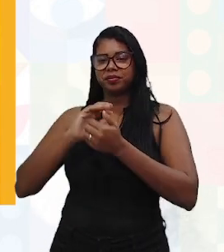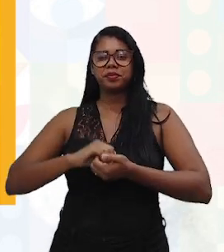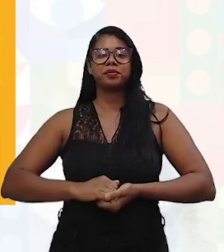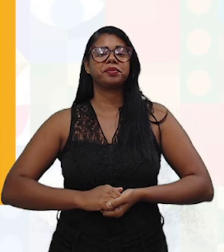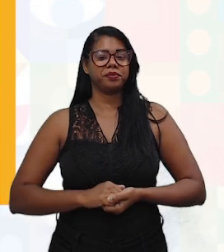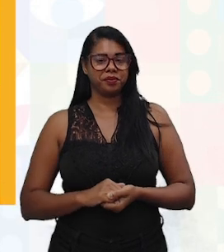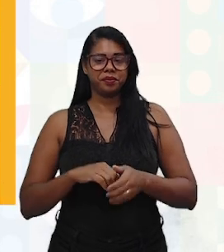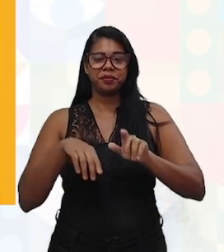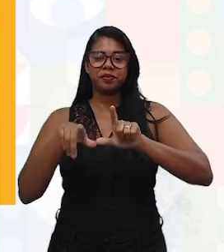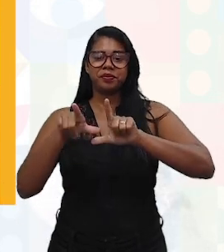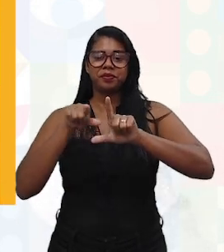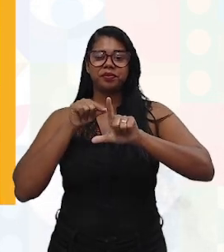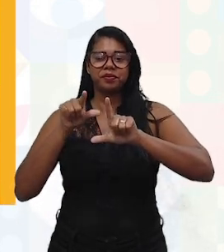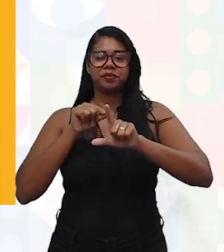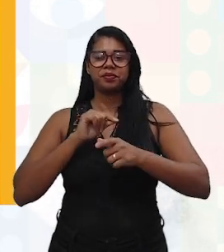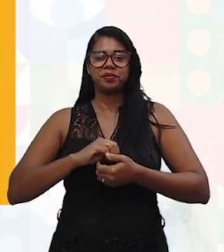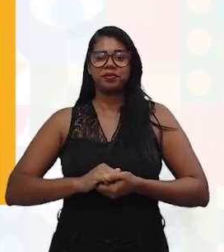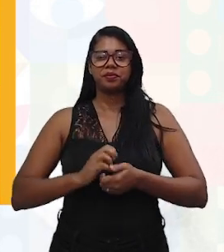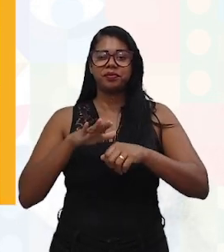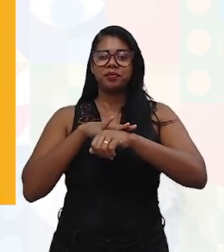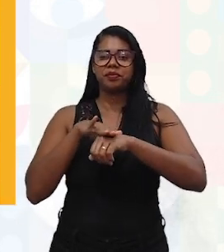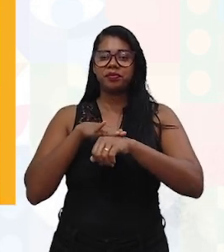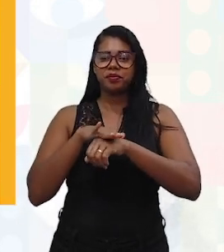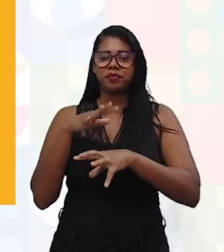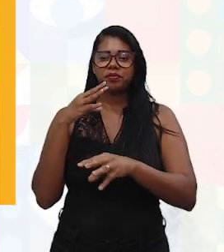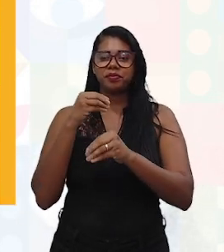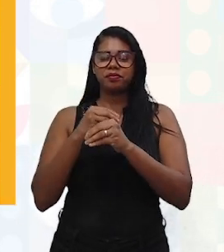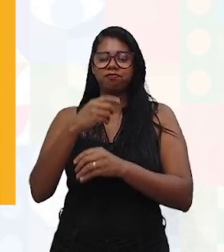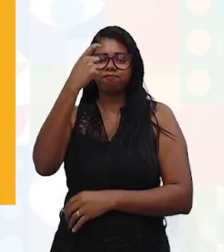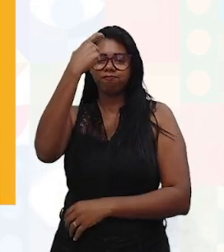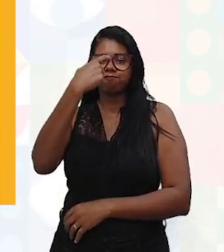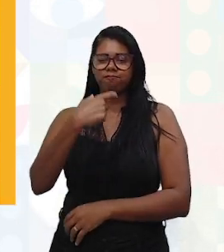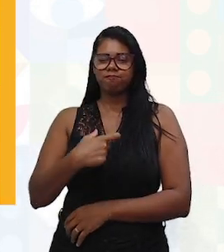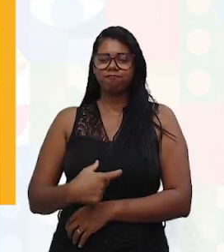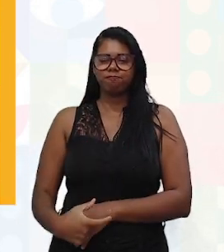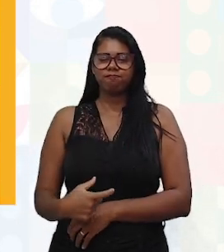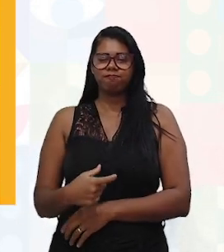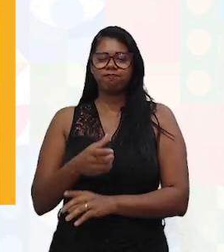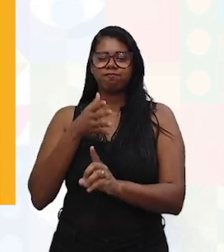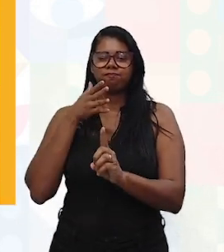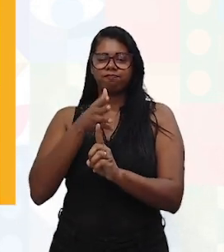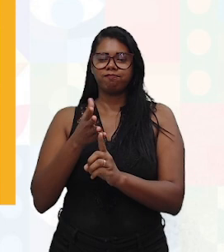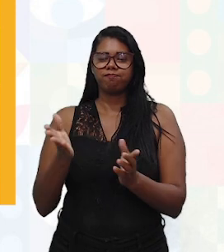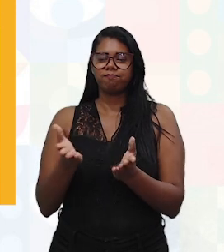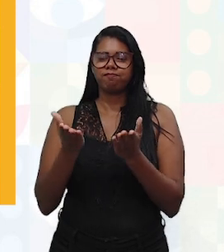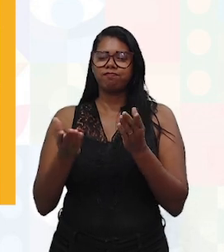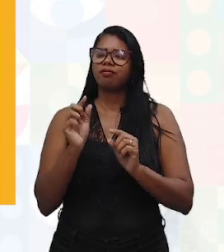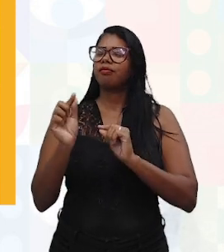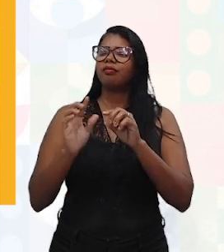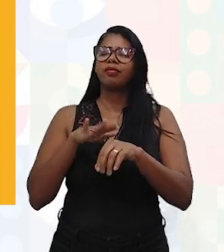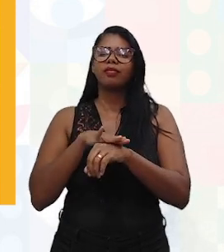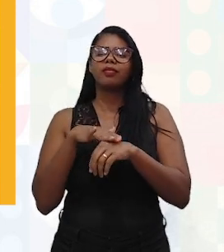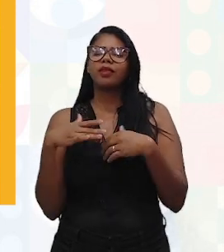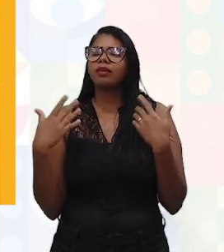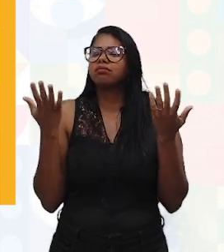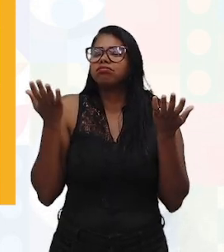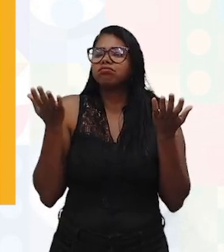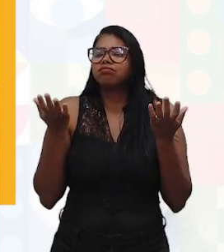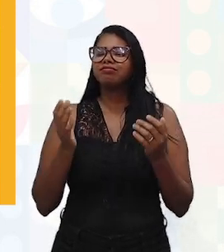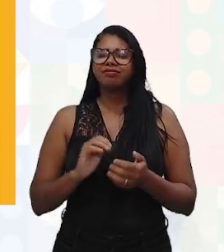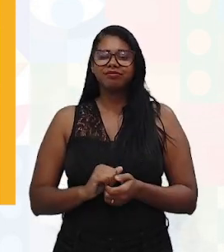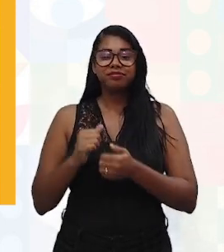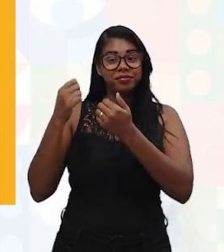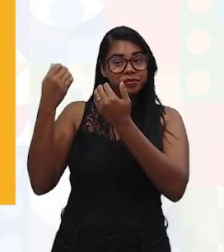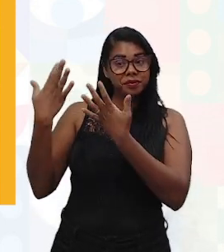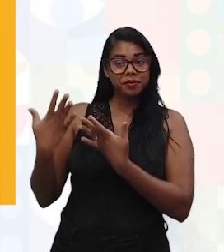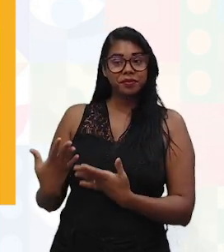eu escolhi o seguinte: a gente vai conversar sobre autoconhecimento e protagonismo. Mas que conversa é essa, Cris? Me